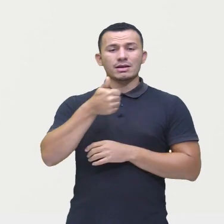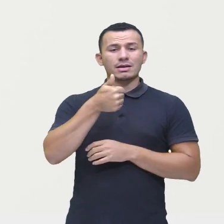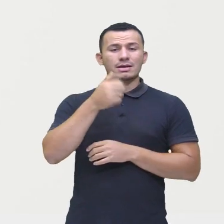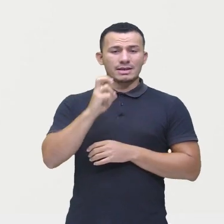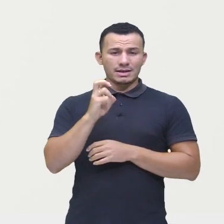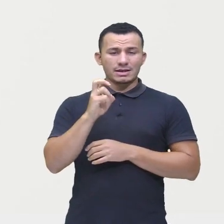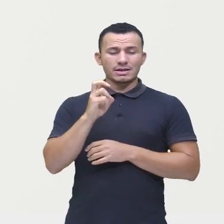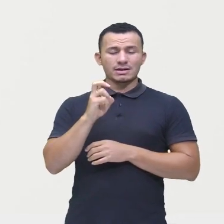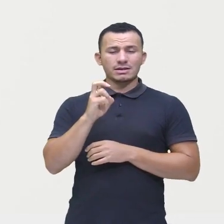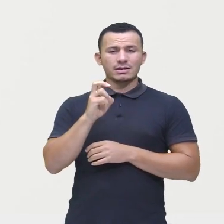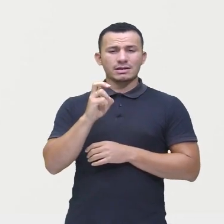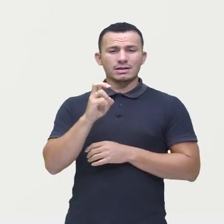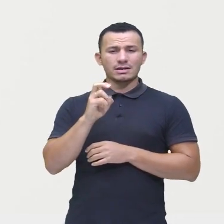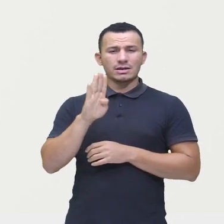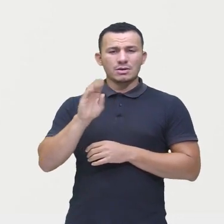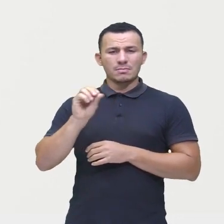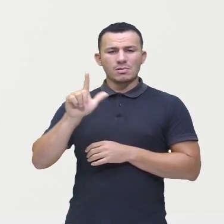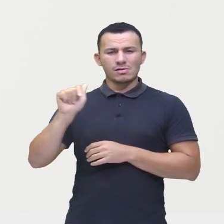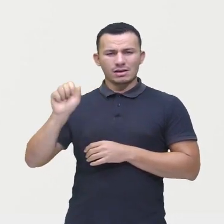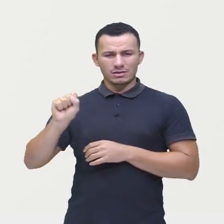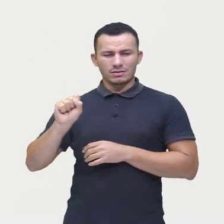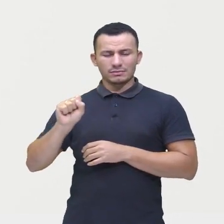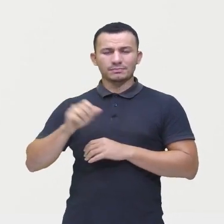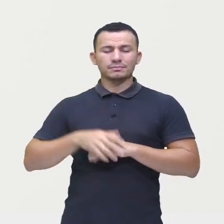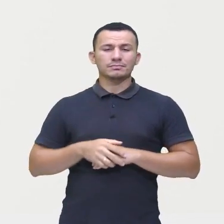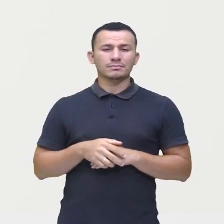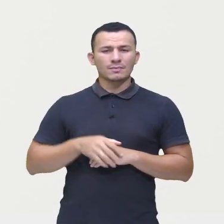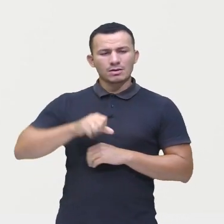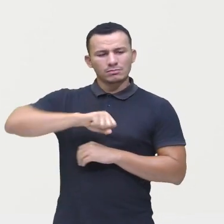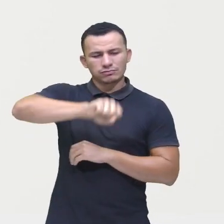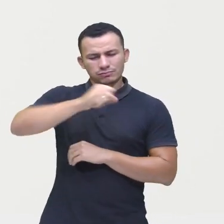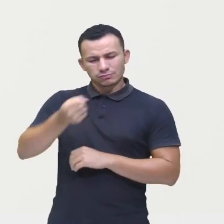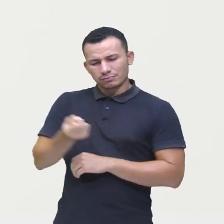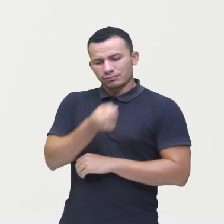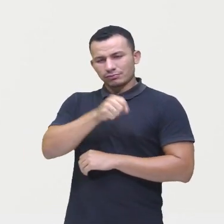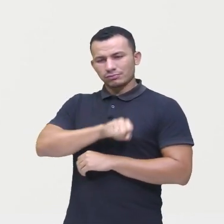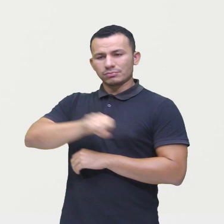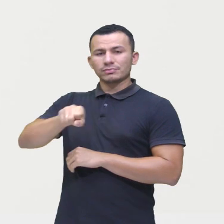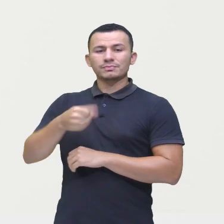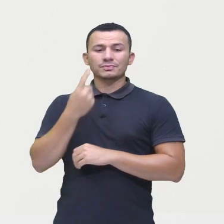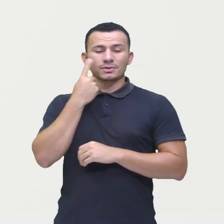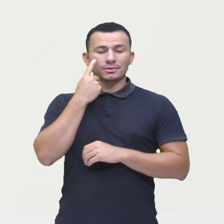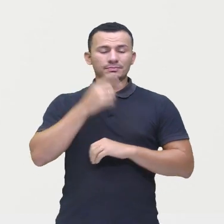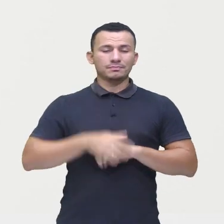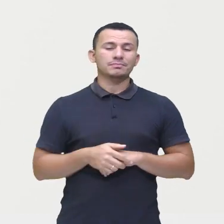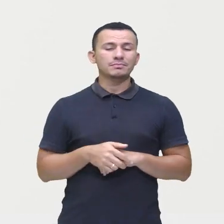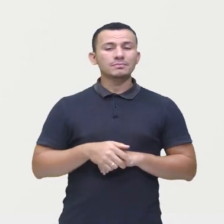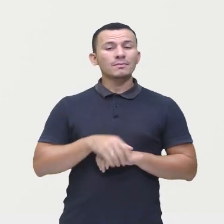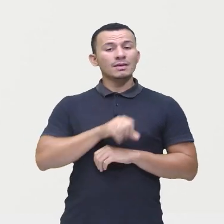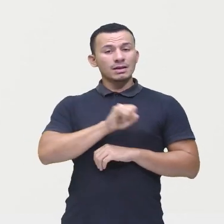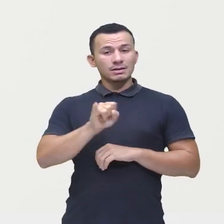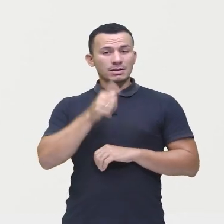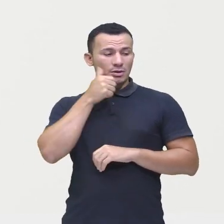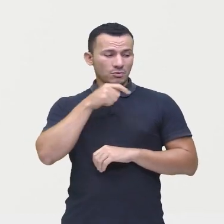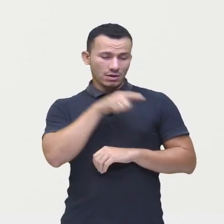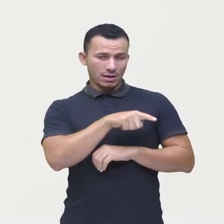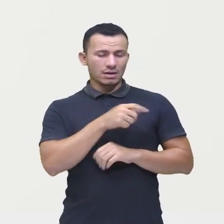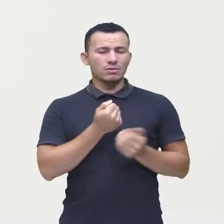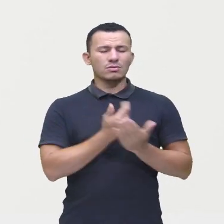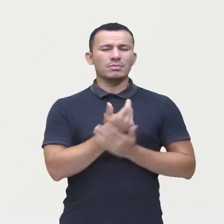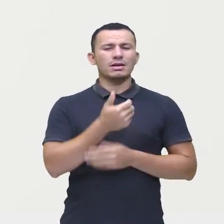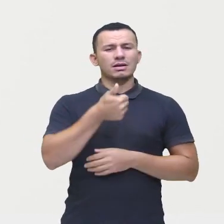problema, 15 bolinhas. Cada embalagem contém. Vamos lá. Se Maria comprar